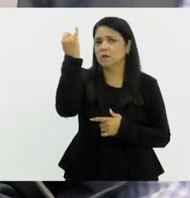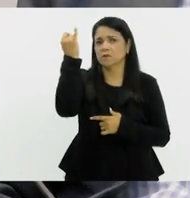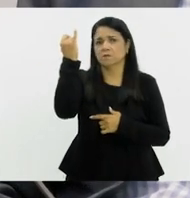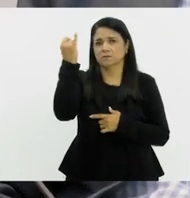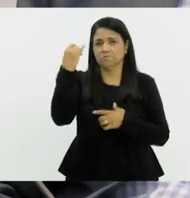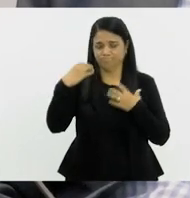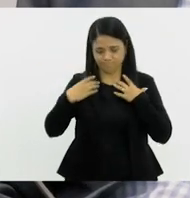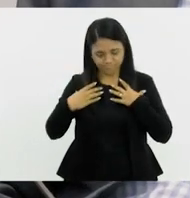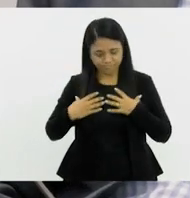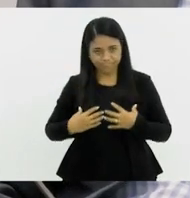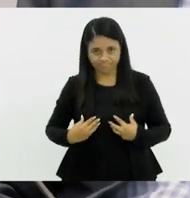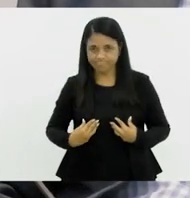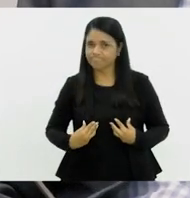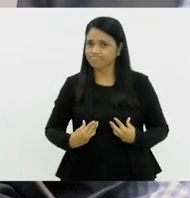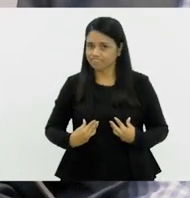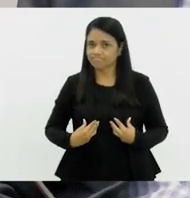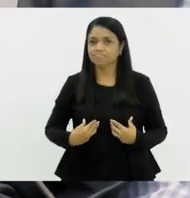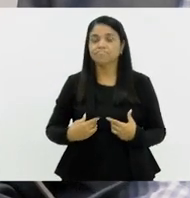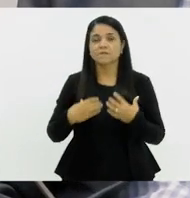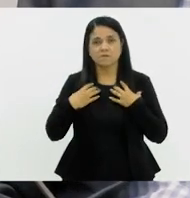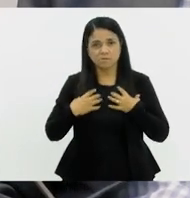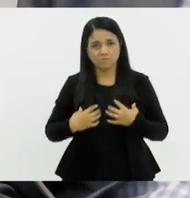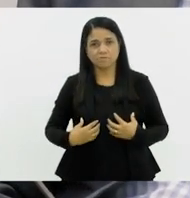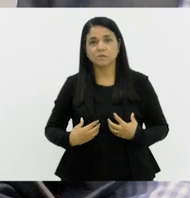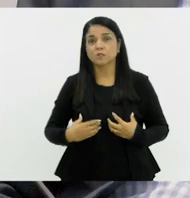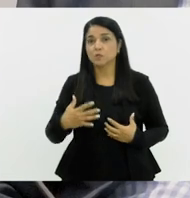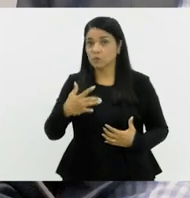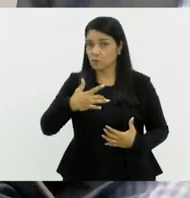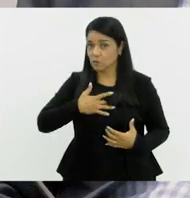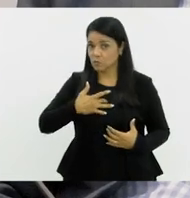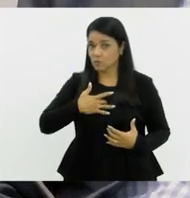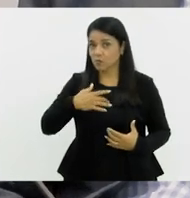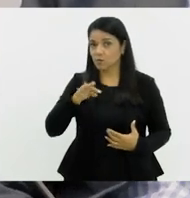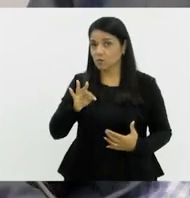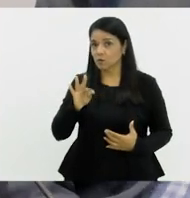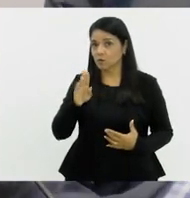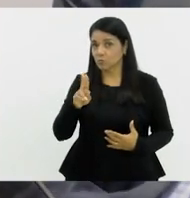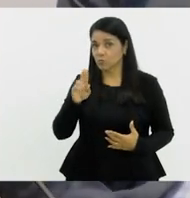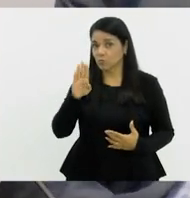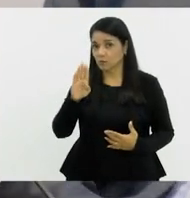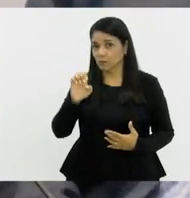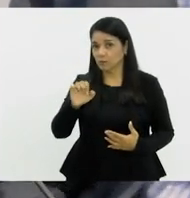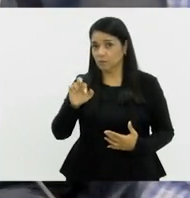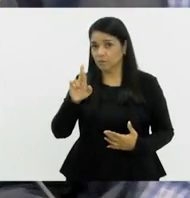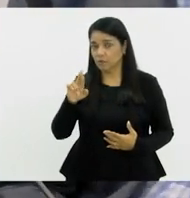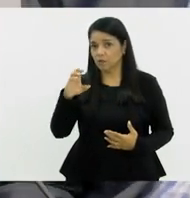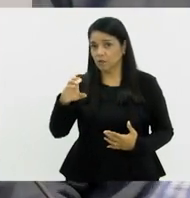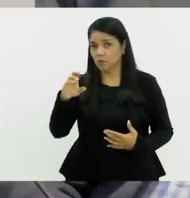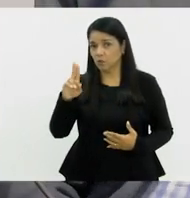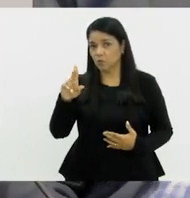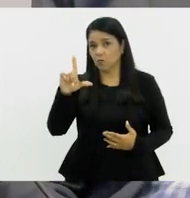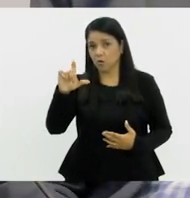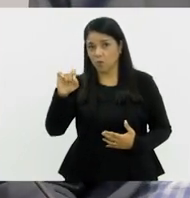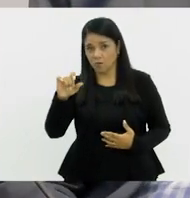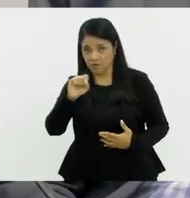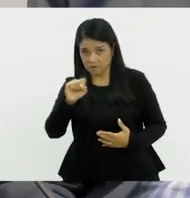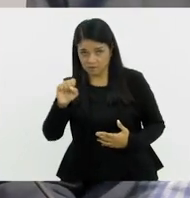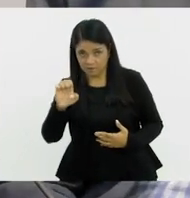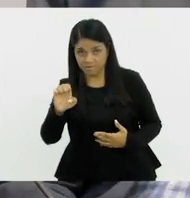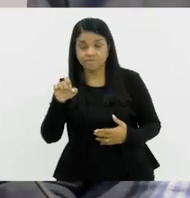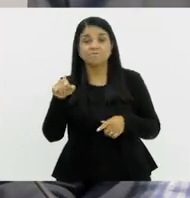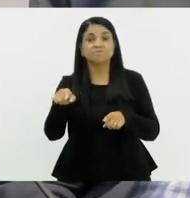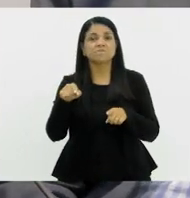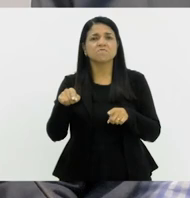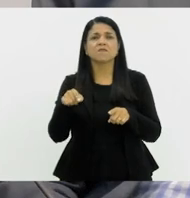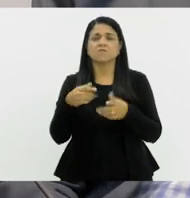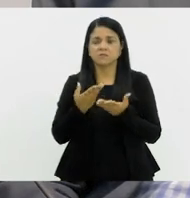aqui à disposição, deputada Marta Rocha, do que for possível também nos encaminhamentos. Hoje,